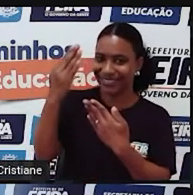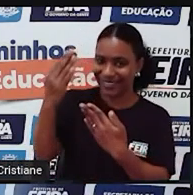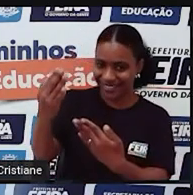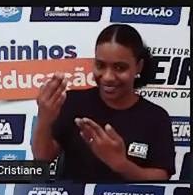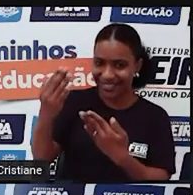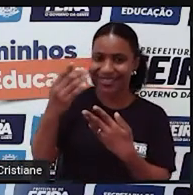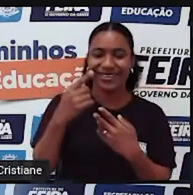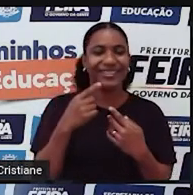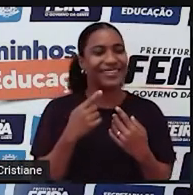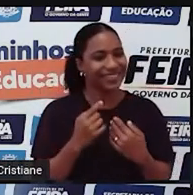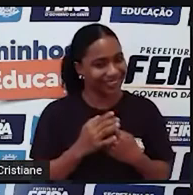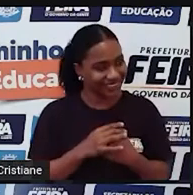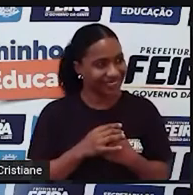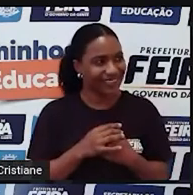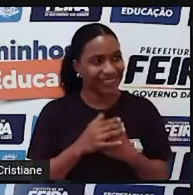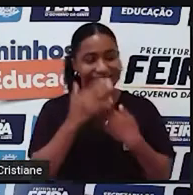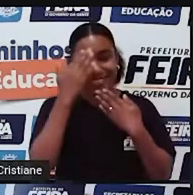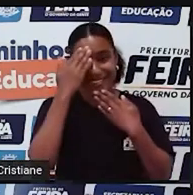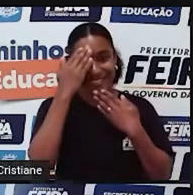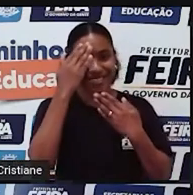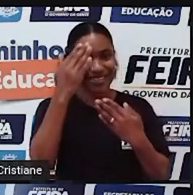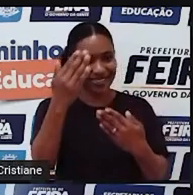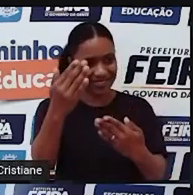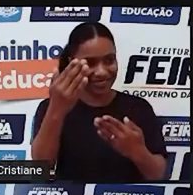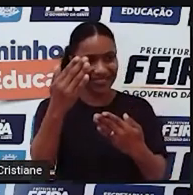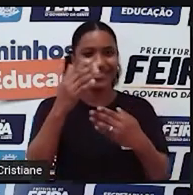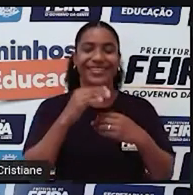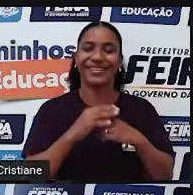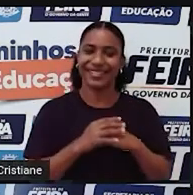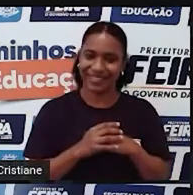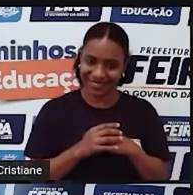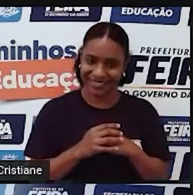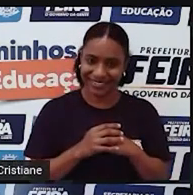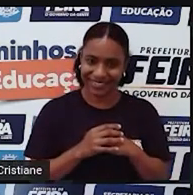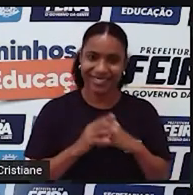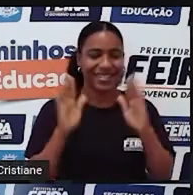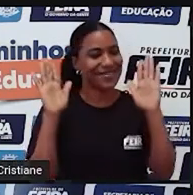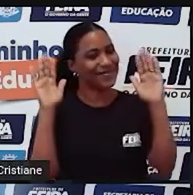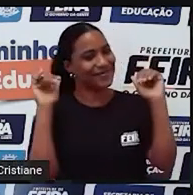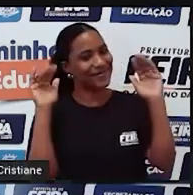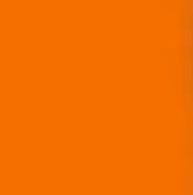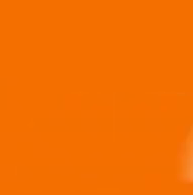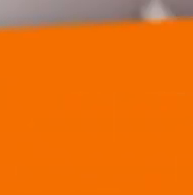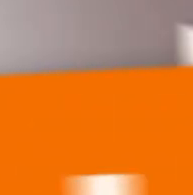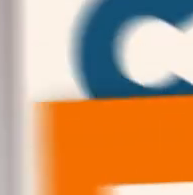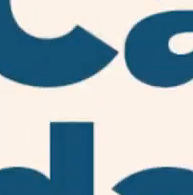Obrigada por esse momento de hoje. See you next class. Bye.